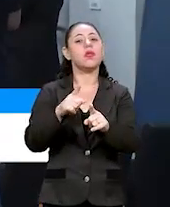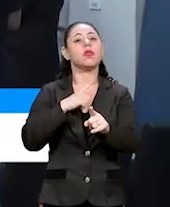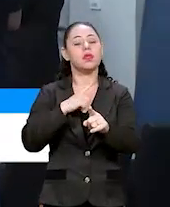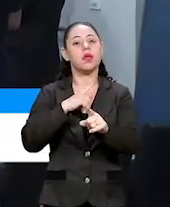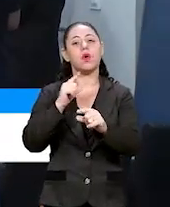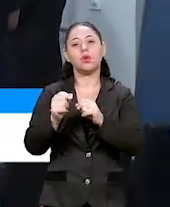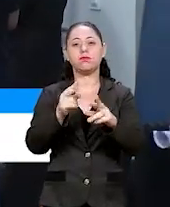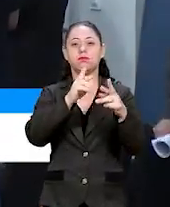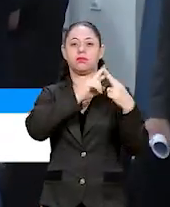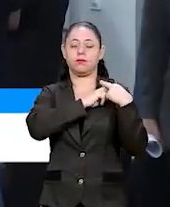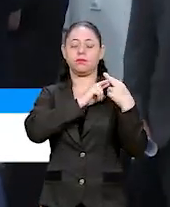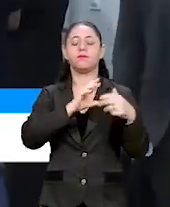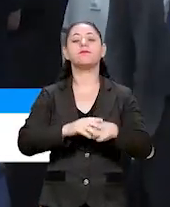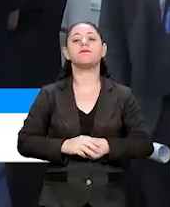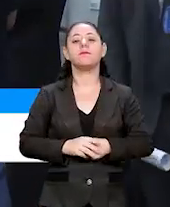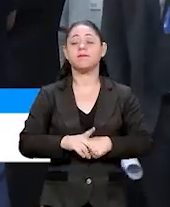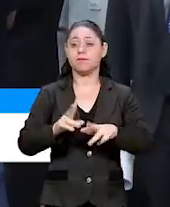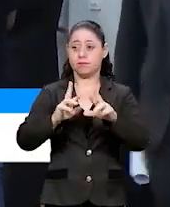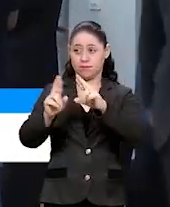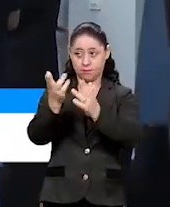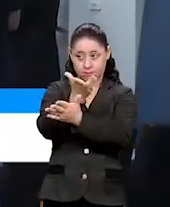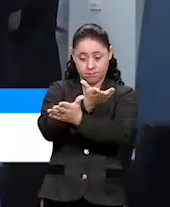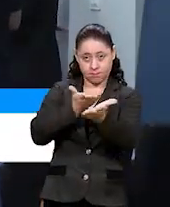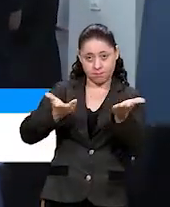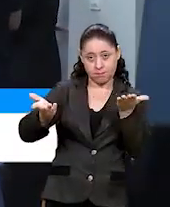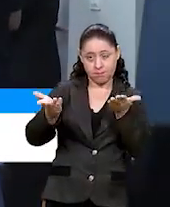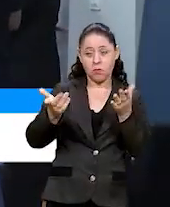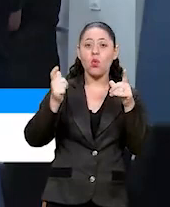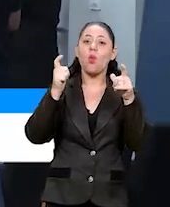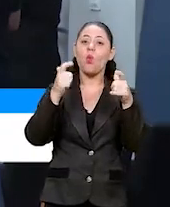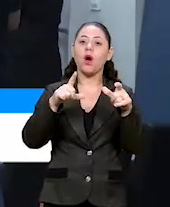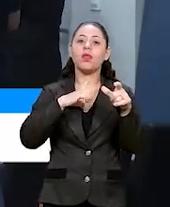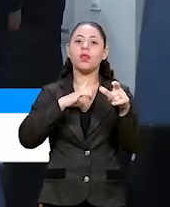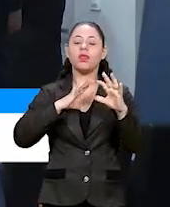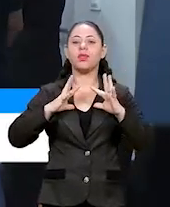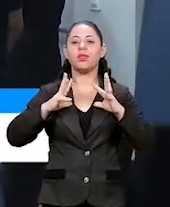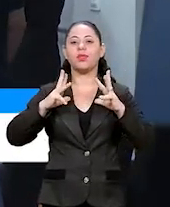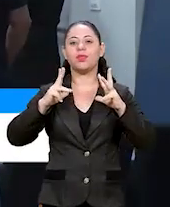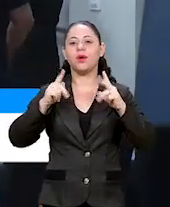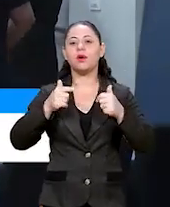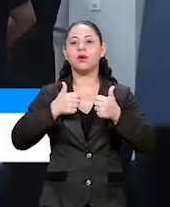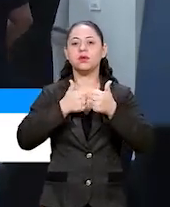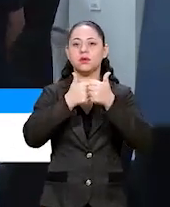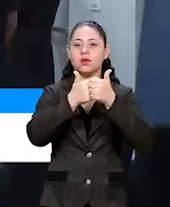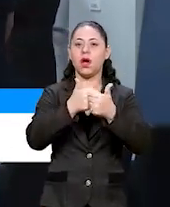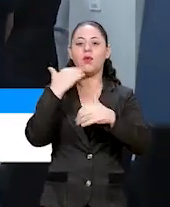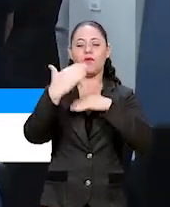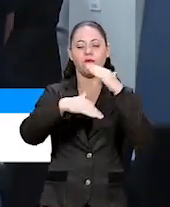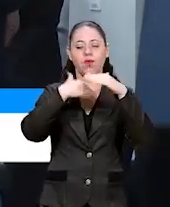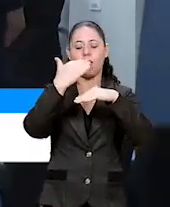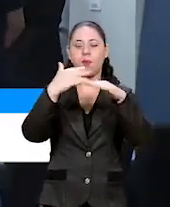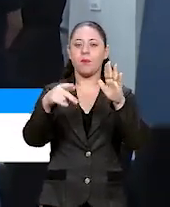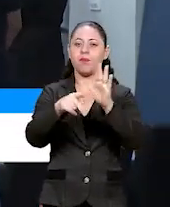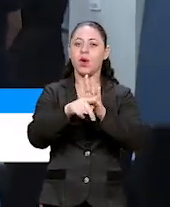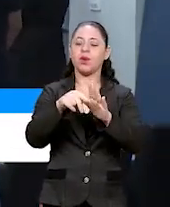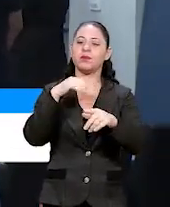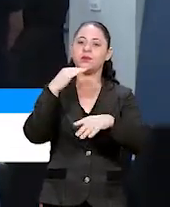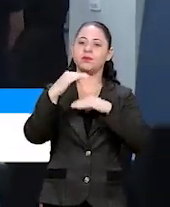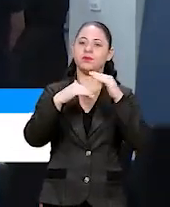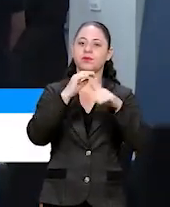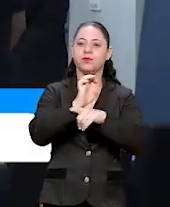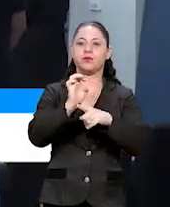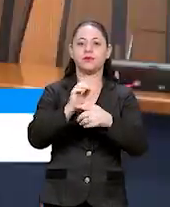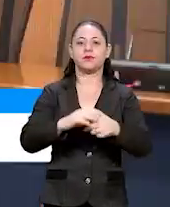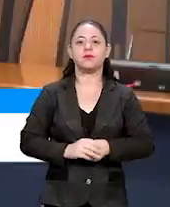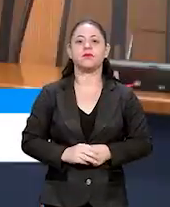existe essa harmonia eh entre os poderes e onde todos estão caminhando no sentido do desenvolvimento do nosso